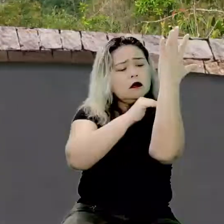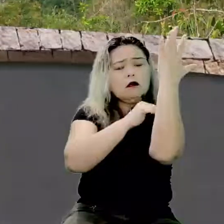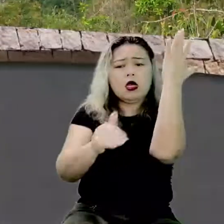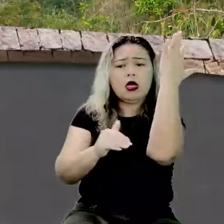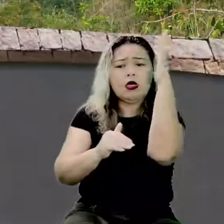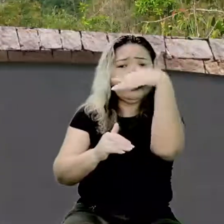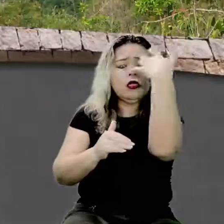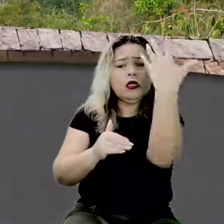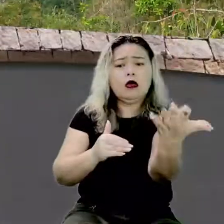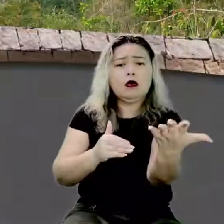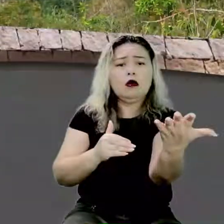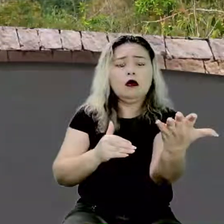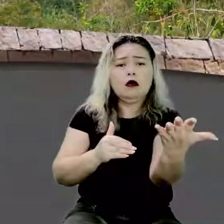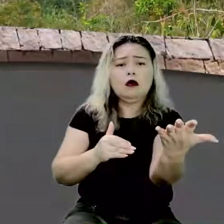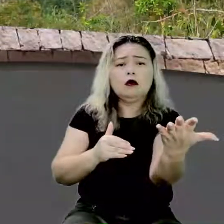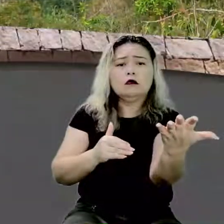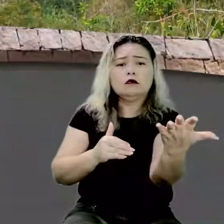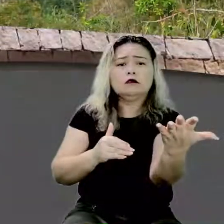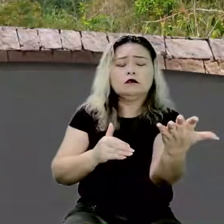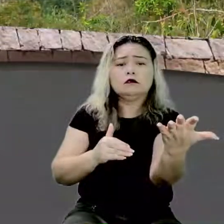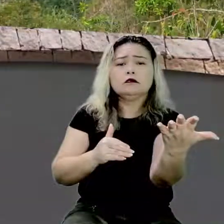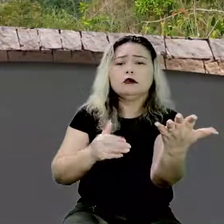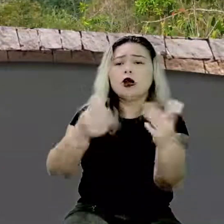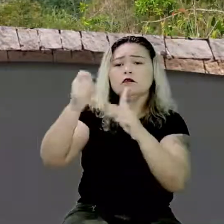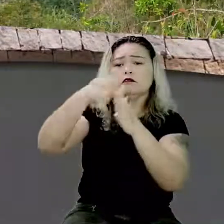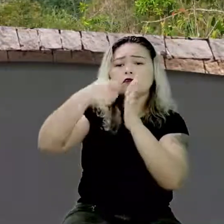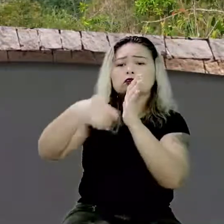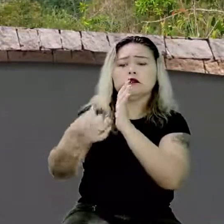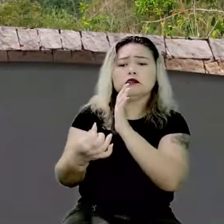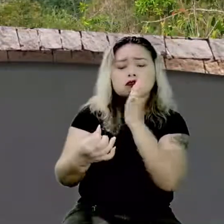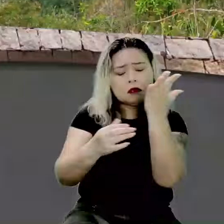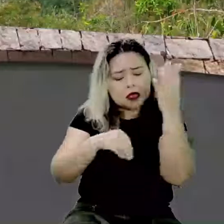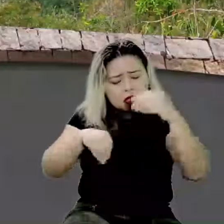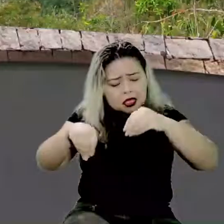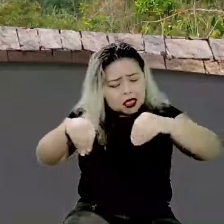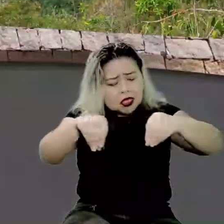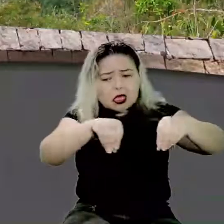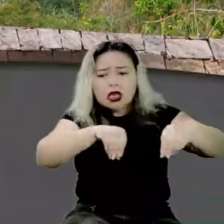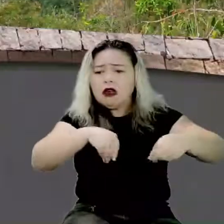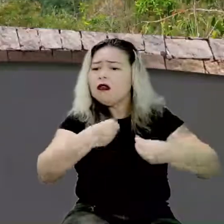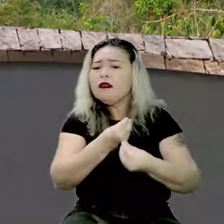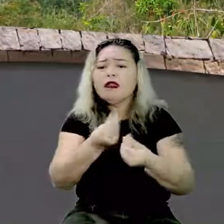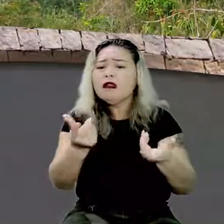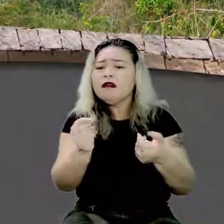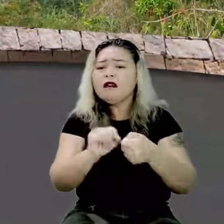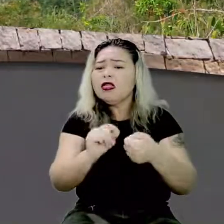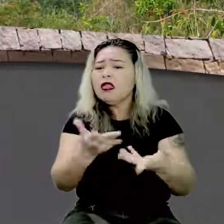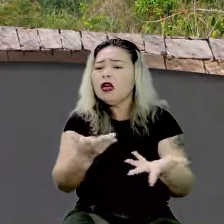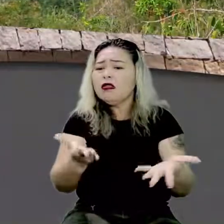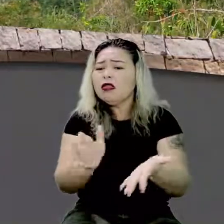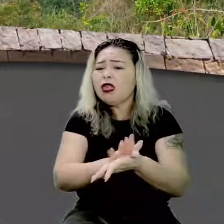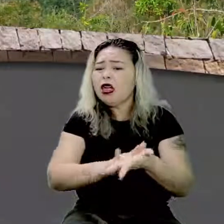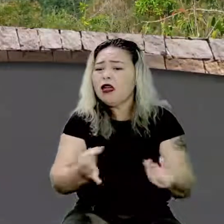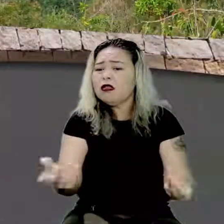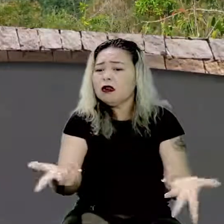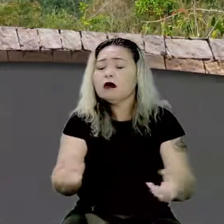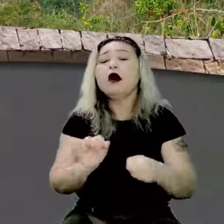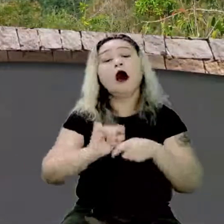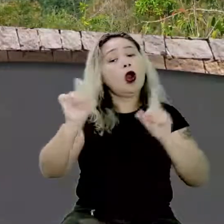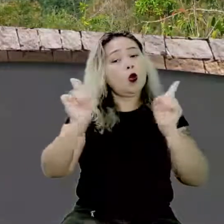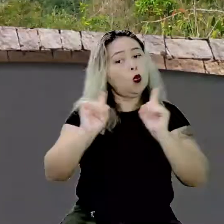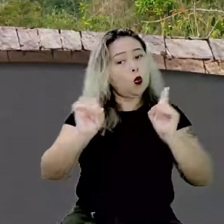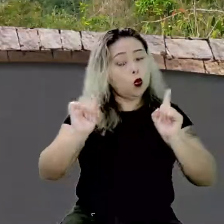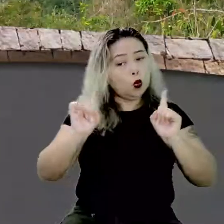motosserra, e aí passava-se 6 meses, aquela terra não servia mais para nada. Agora não, vão